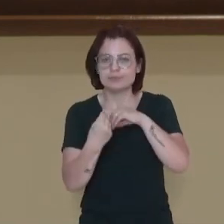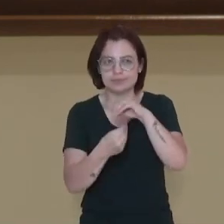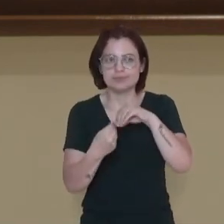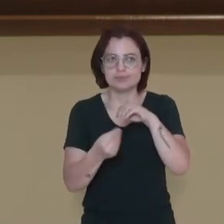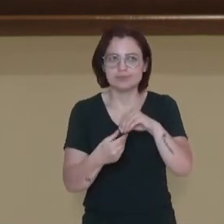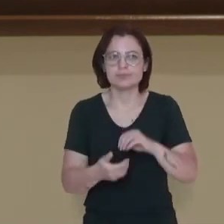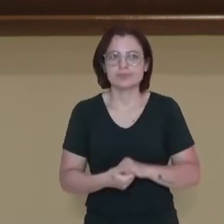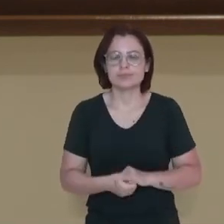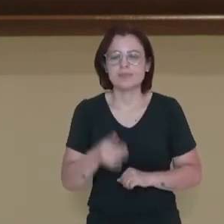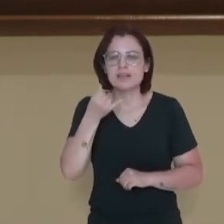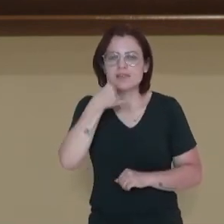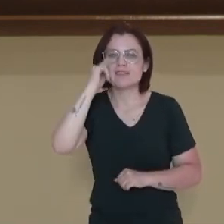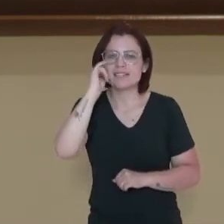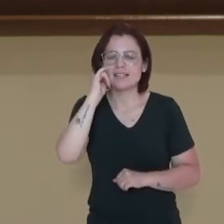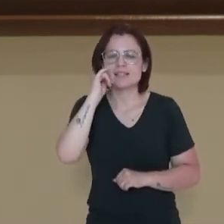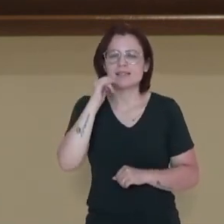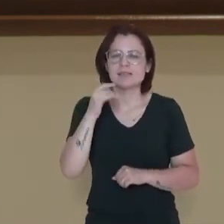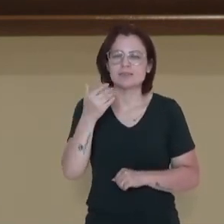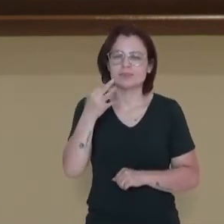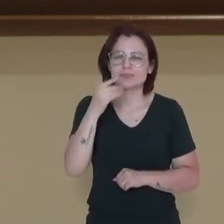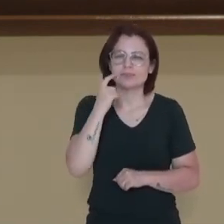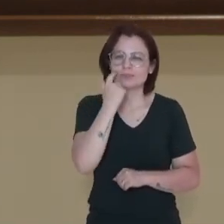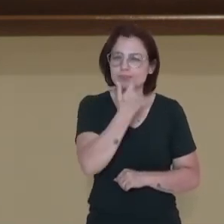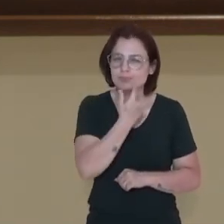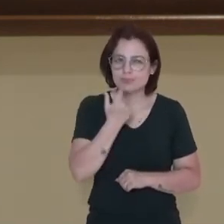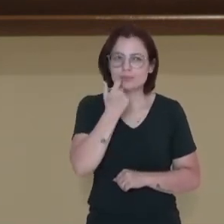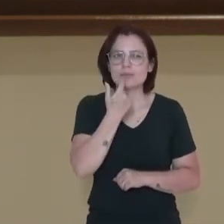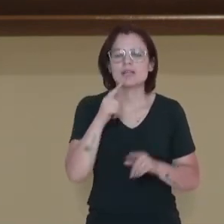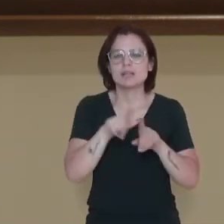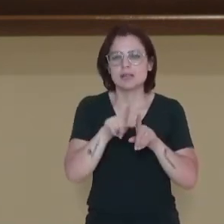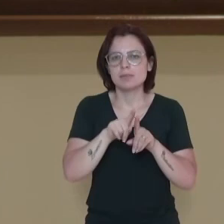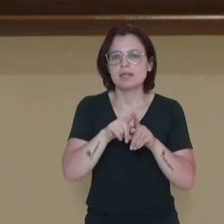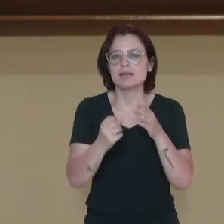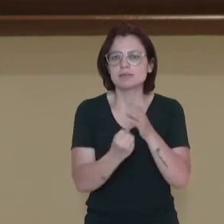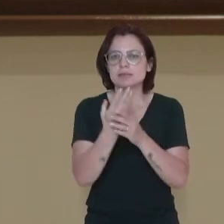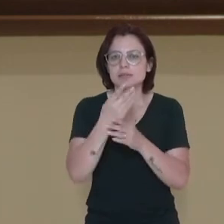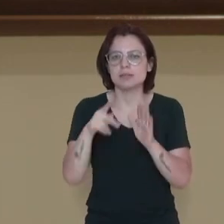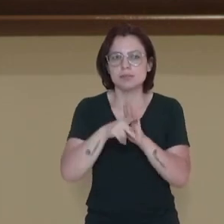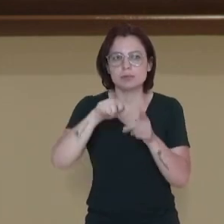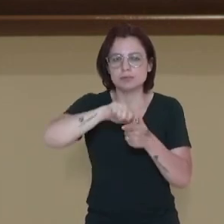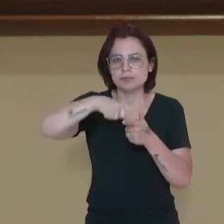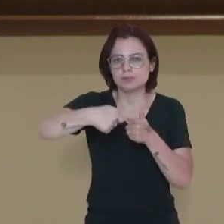de cáries dentárias e na fabricação aí dos cremes dentais.